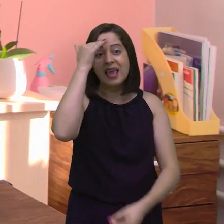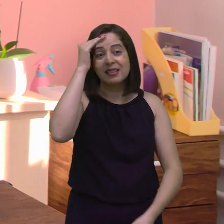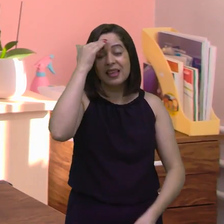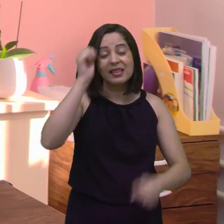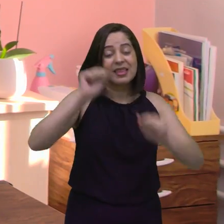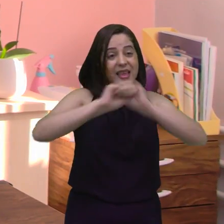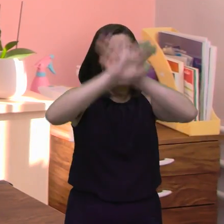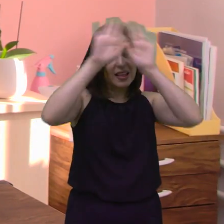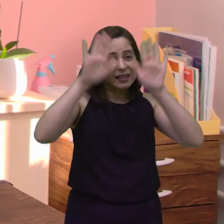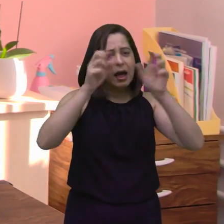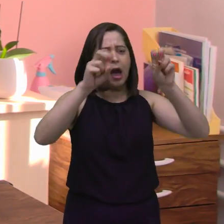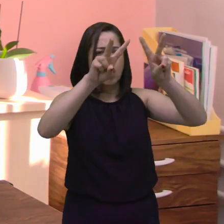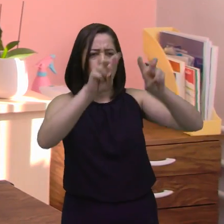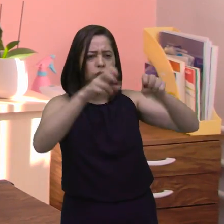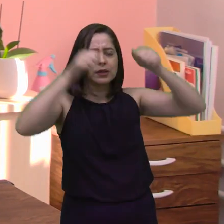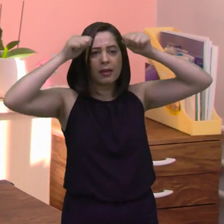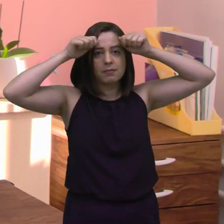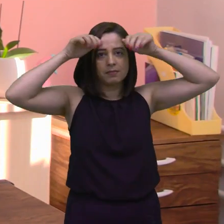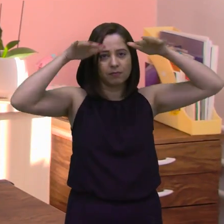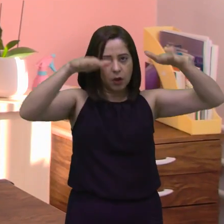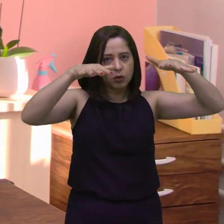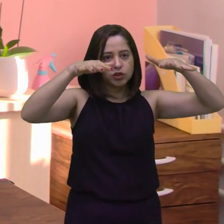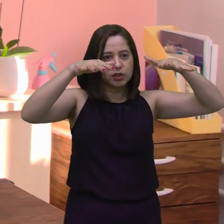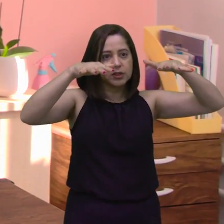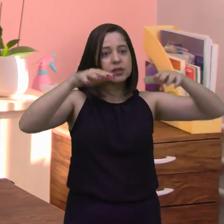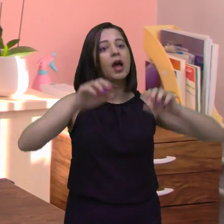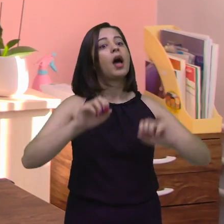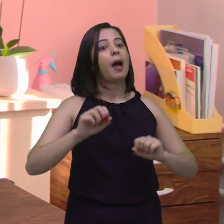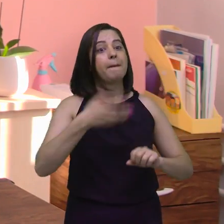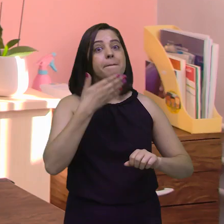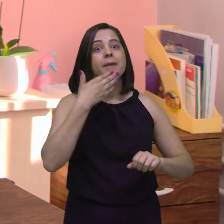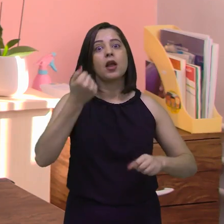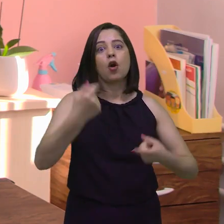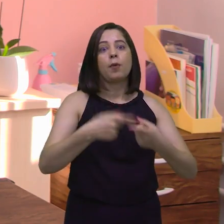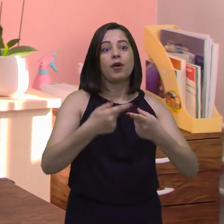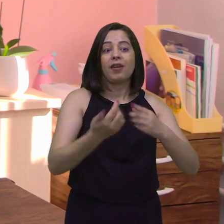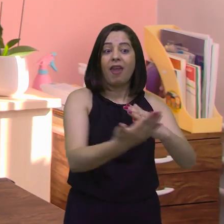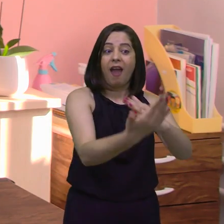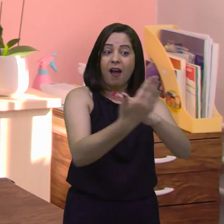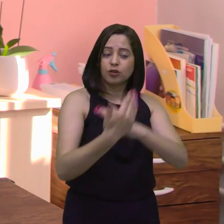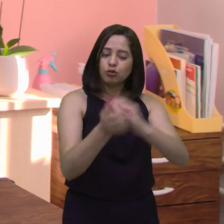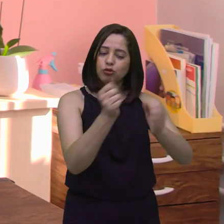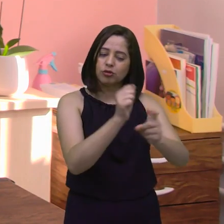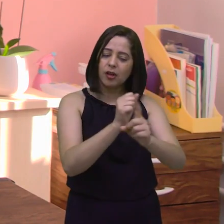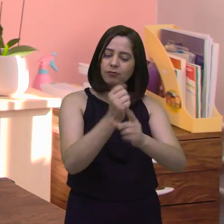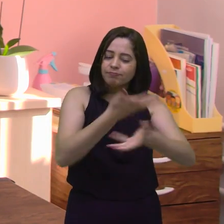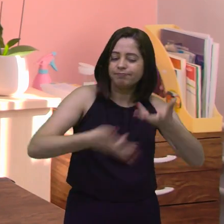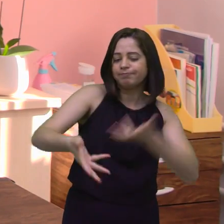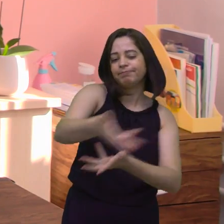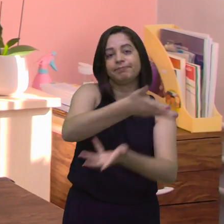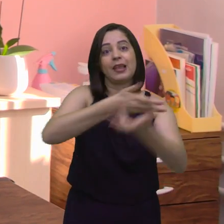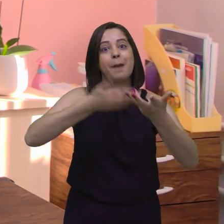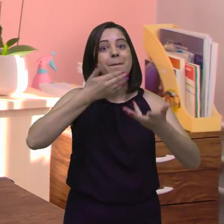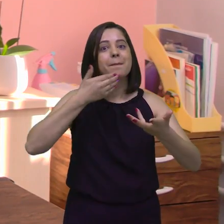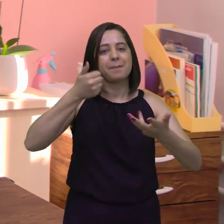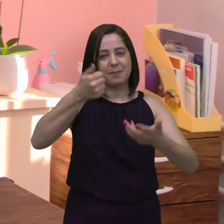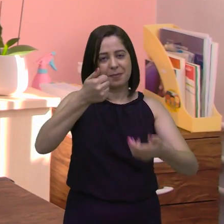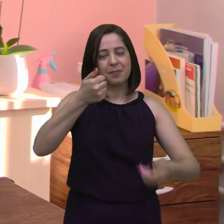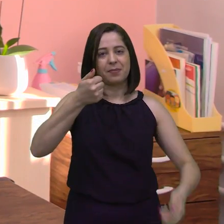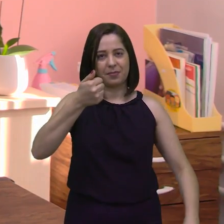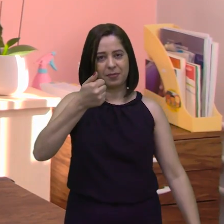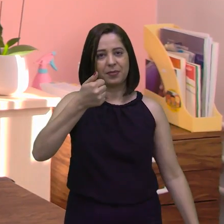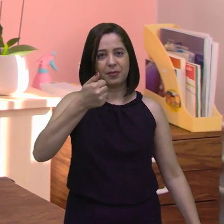consigam entender a questão do autismo, elas vão poder ajudar essas pessoas, vão poder conviver com essas pessoas melhor,